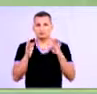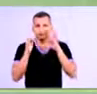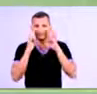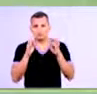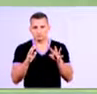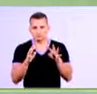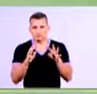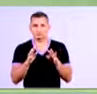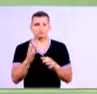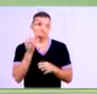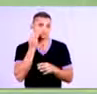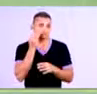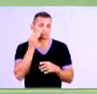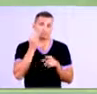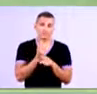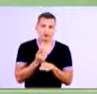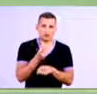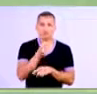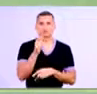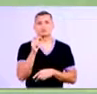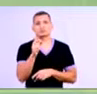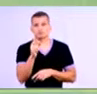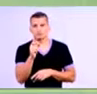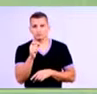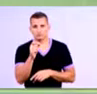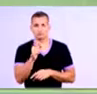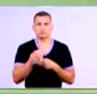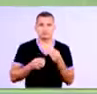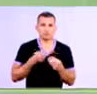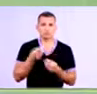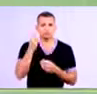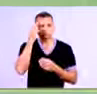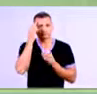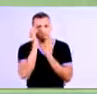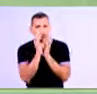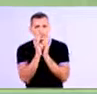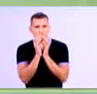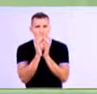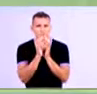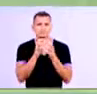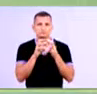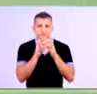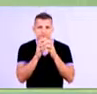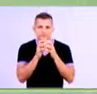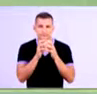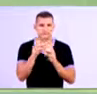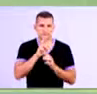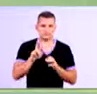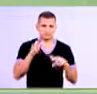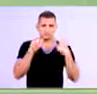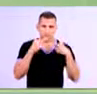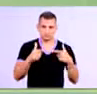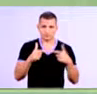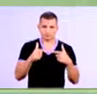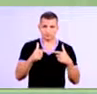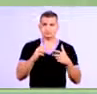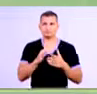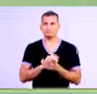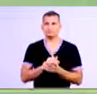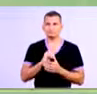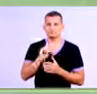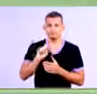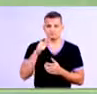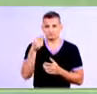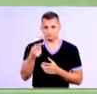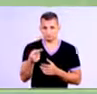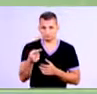tentar identificar o que é aquilo e trabalhar isso com raciocínio, utilizando linguagem, e aí, a partir da ação, a